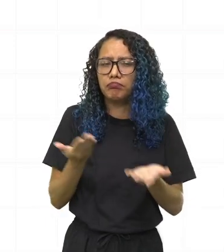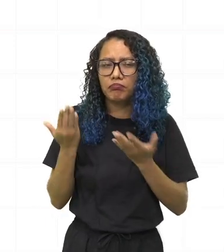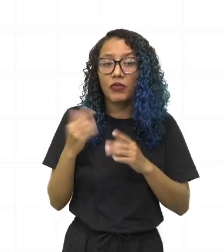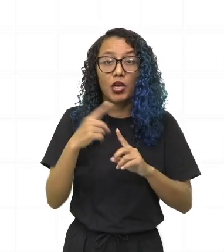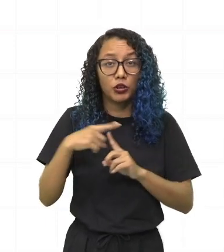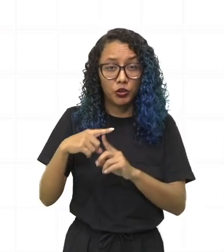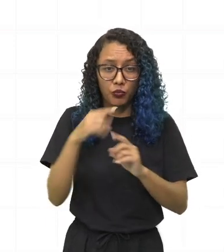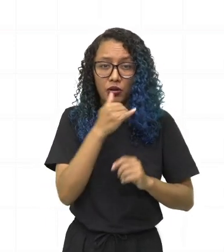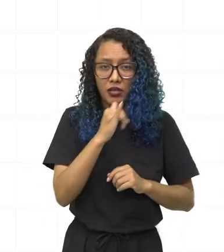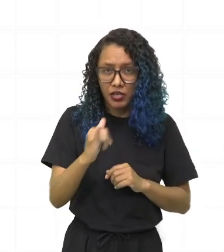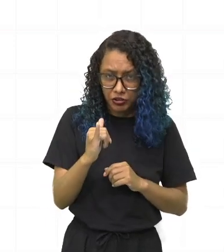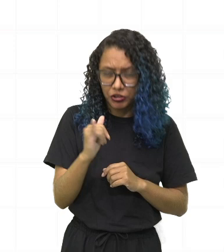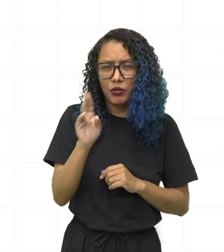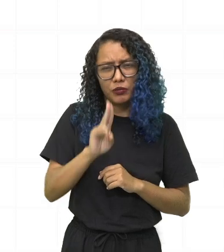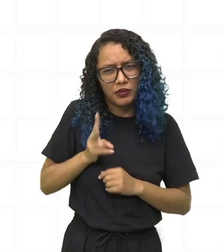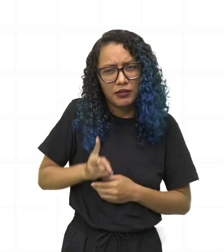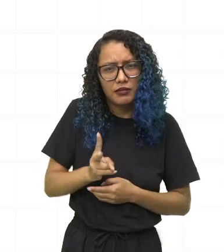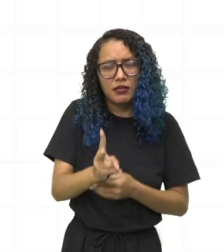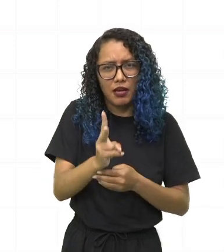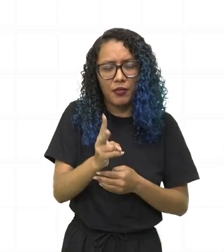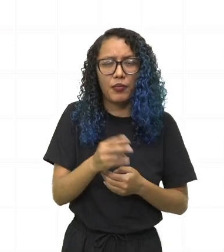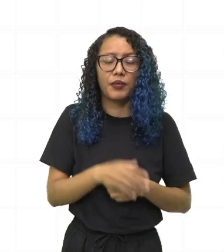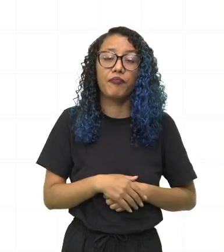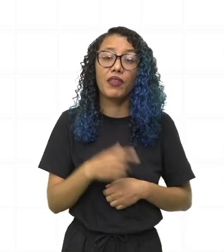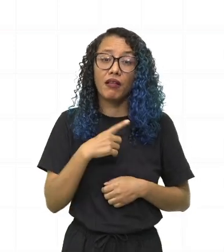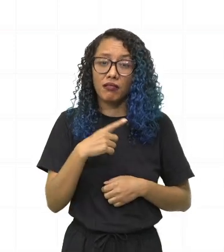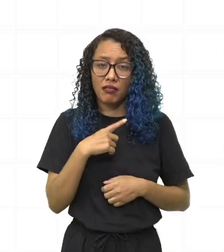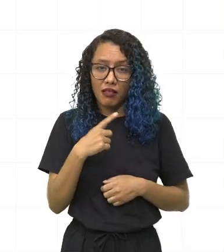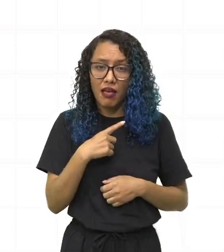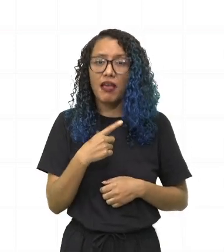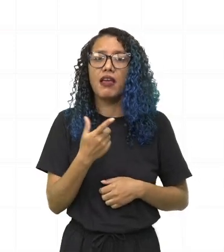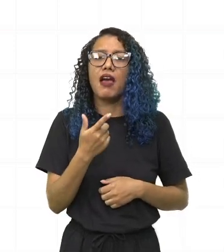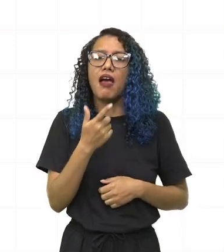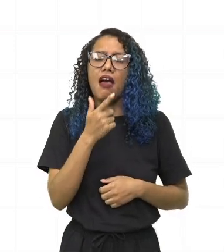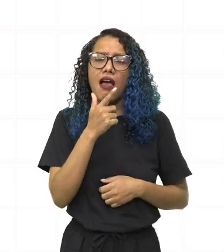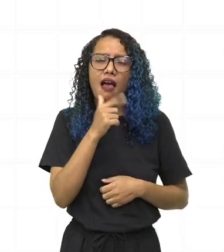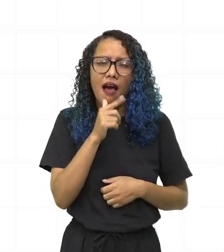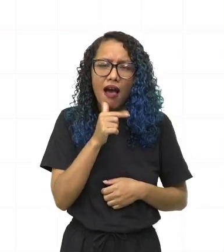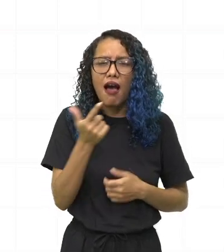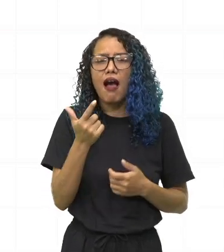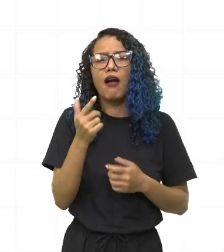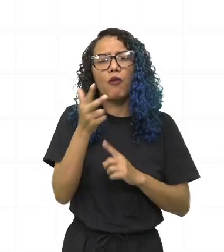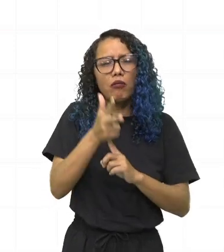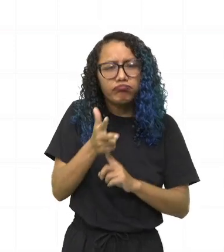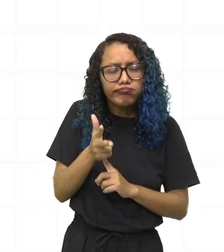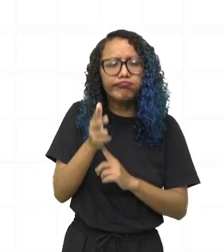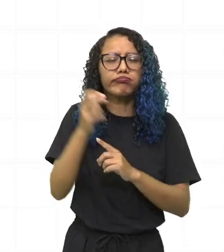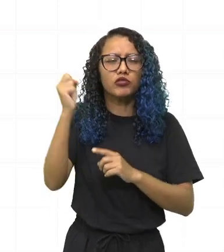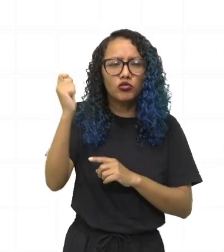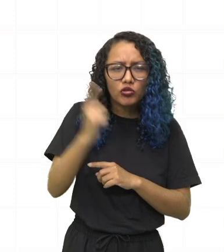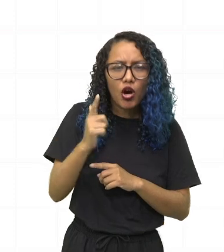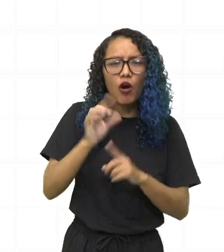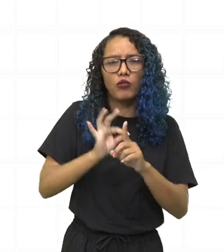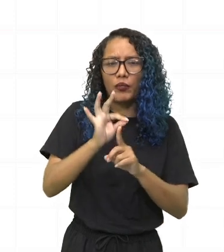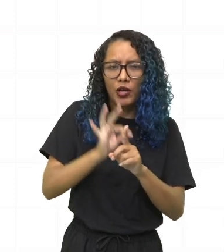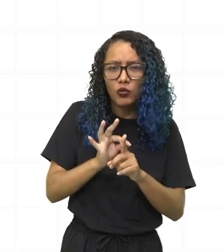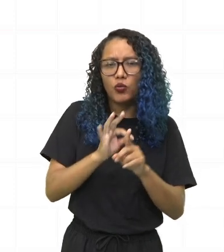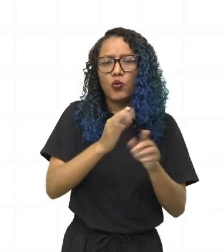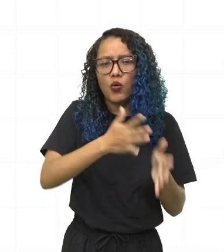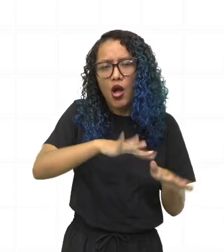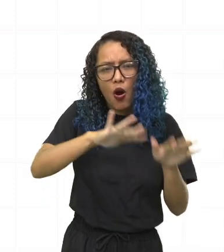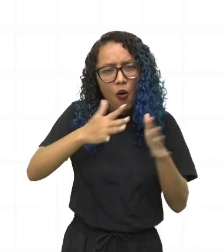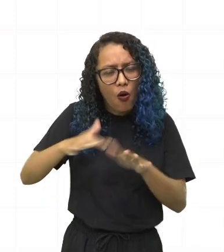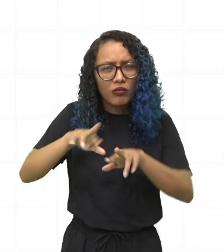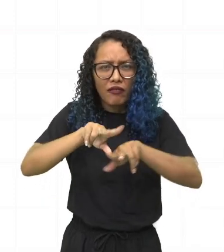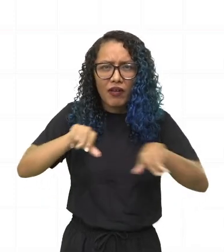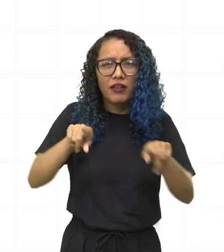de energia renovável. E aí nós temos a hídrica, eólica, solar, geotérmica, das ondas e